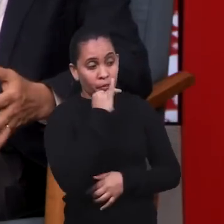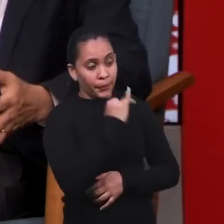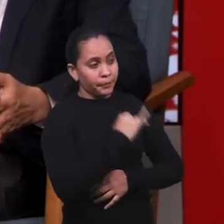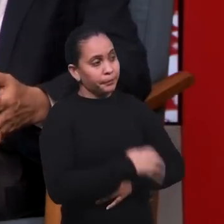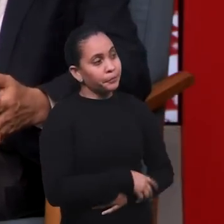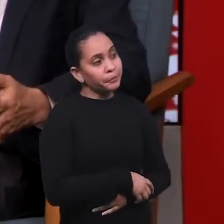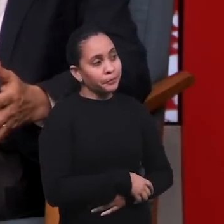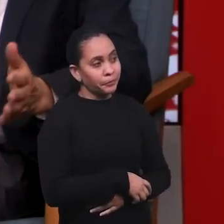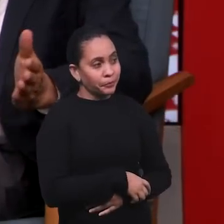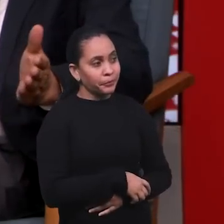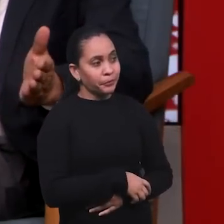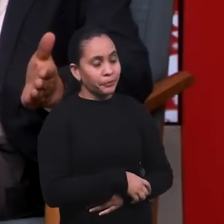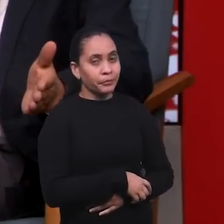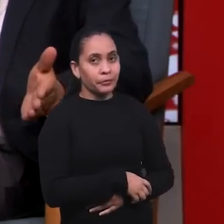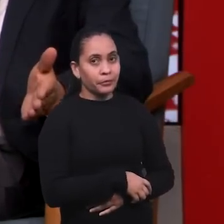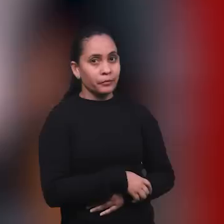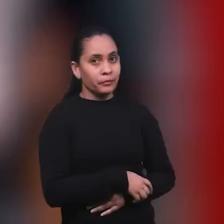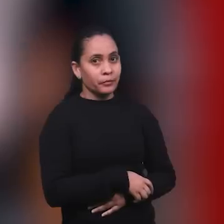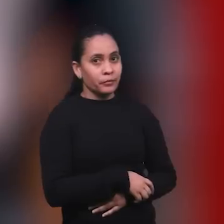e diz assim: